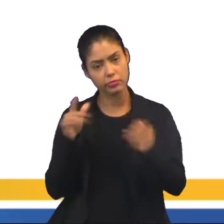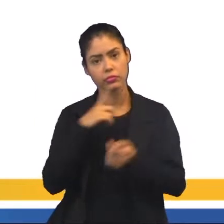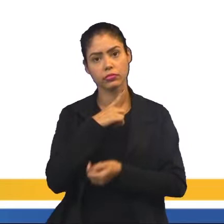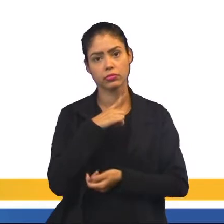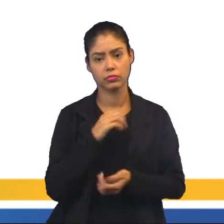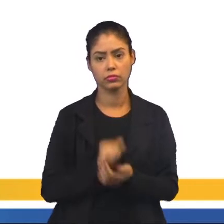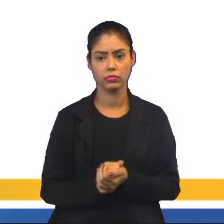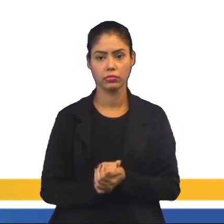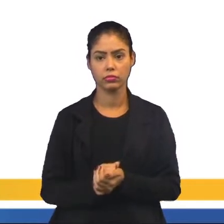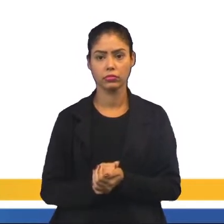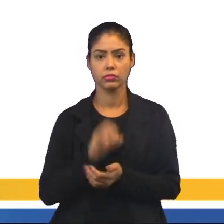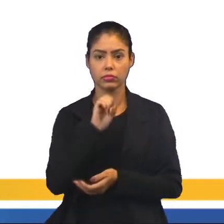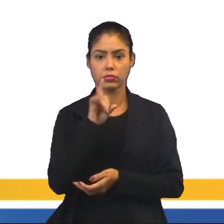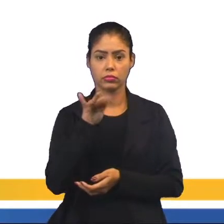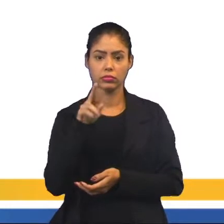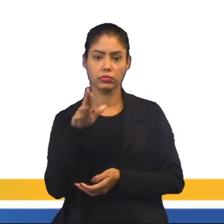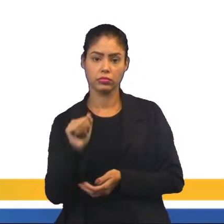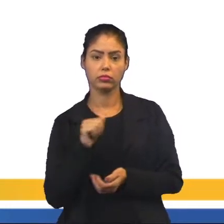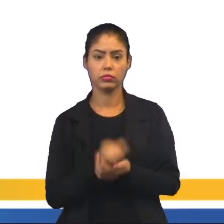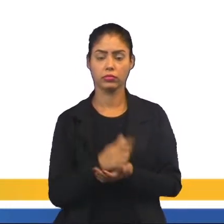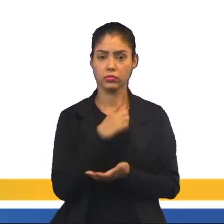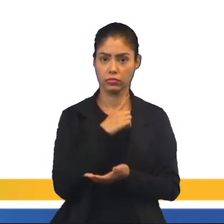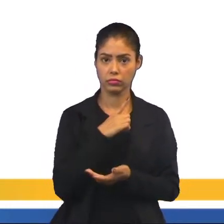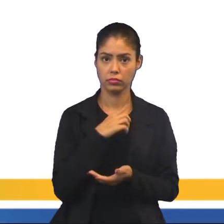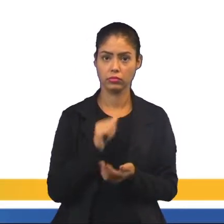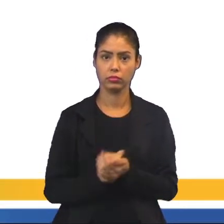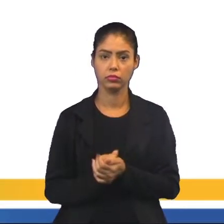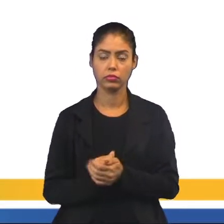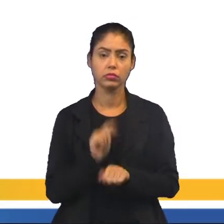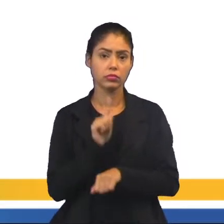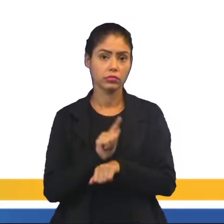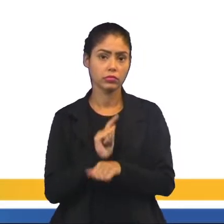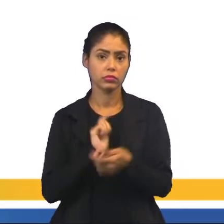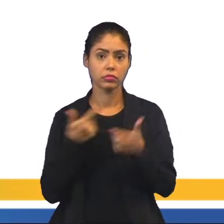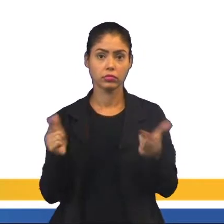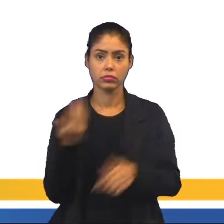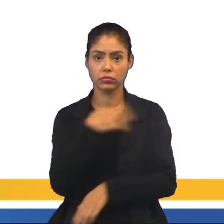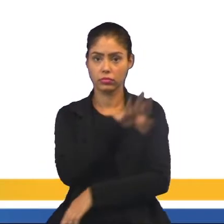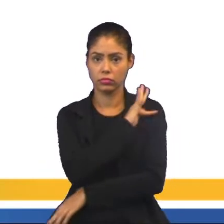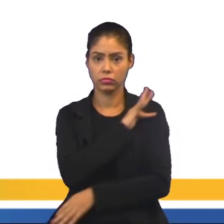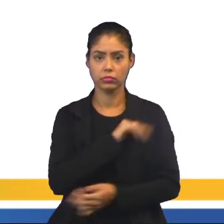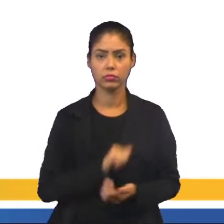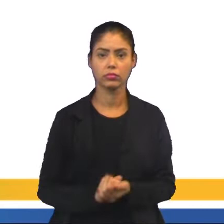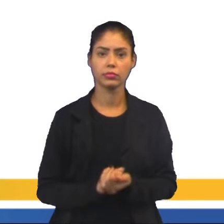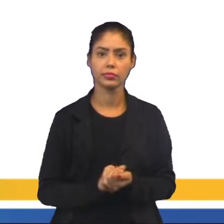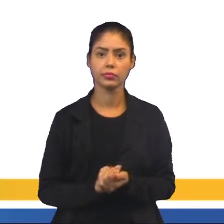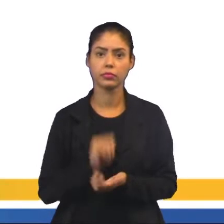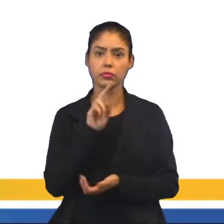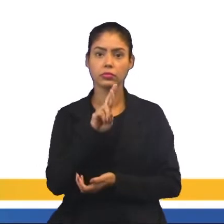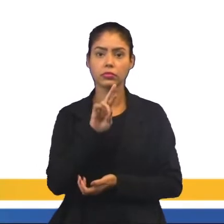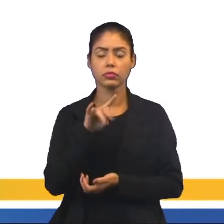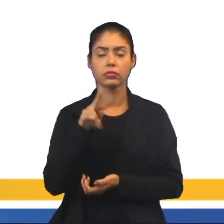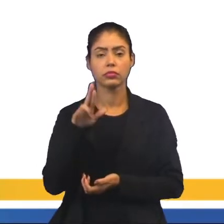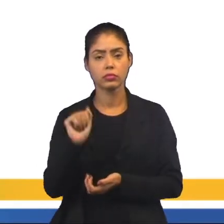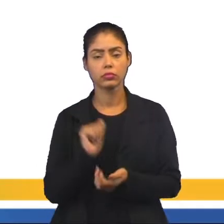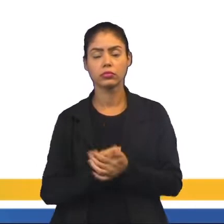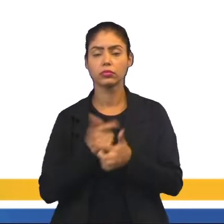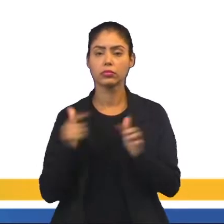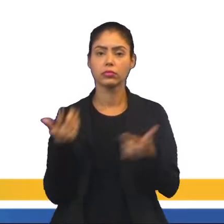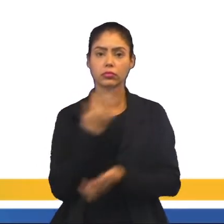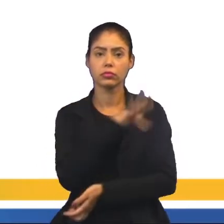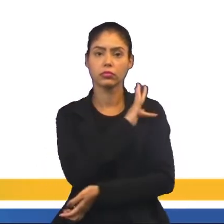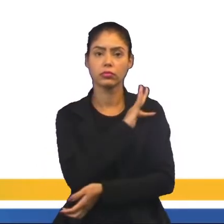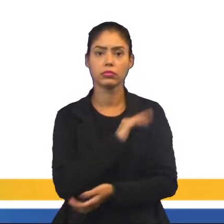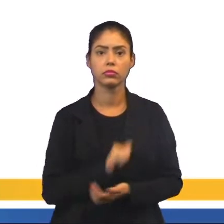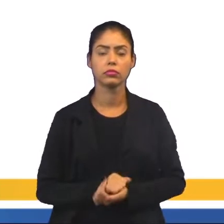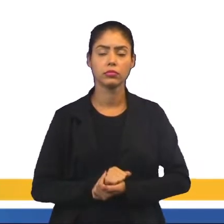era um enciclopedista, ele era um gestor de uma grande faculdade, né? Ele era reitor de uma grande faculdade,